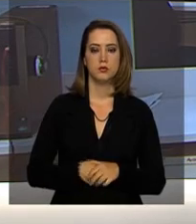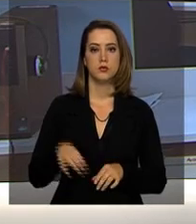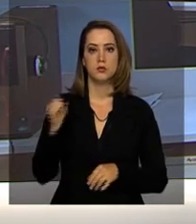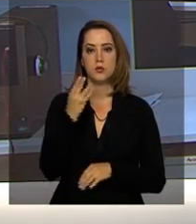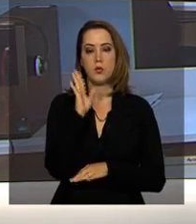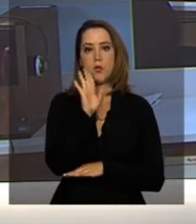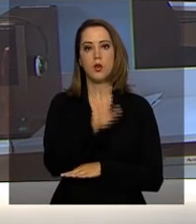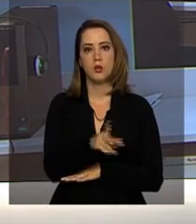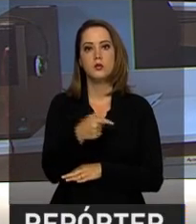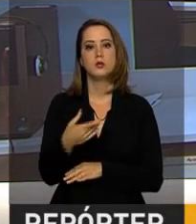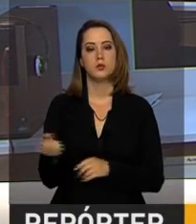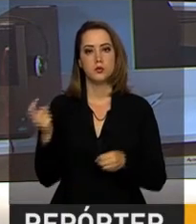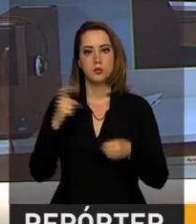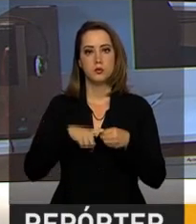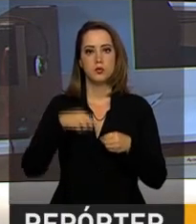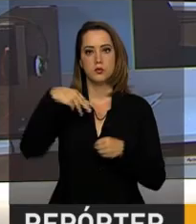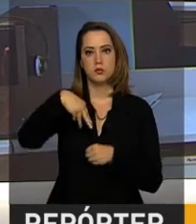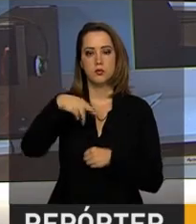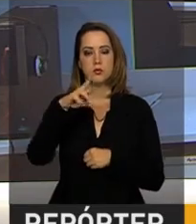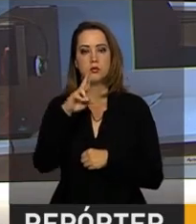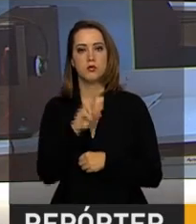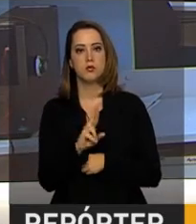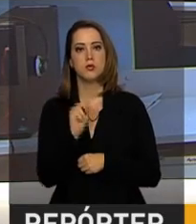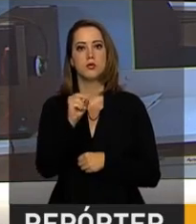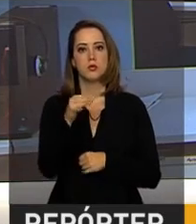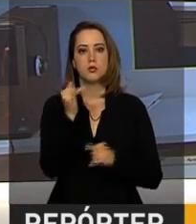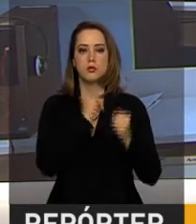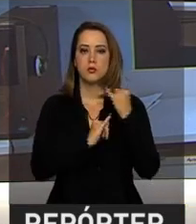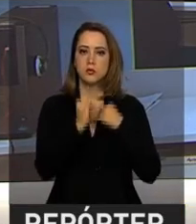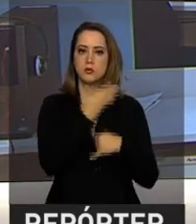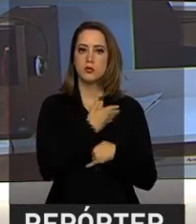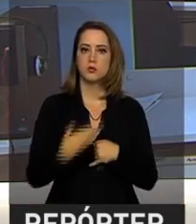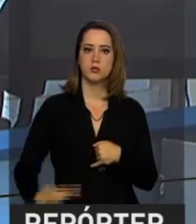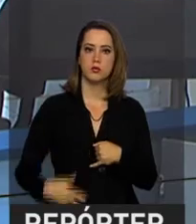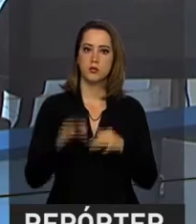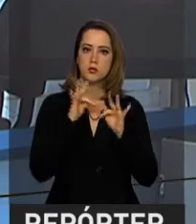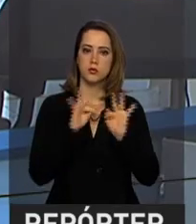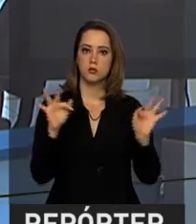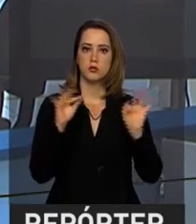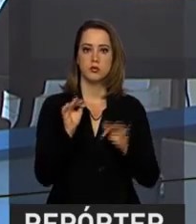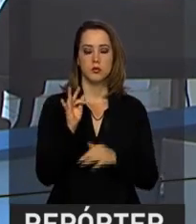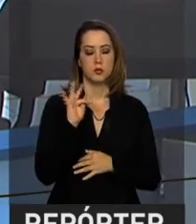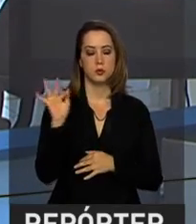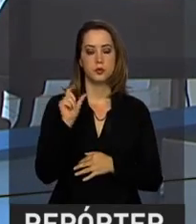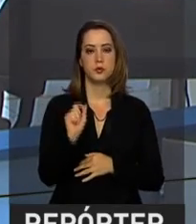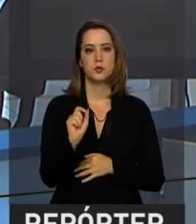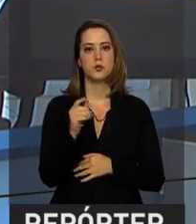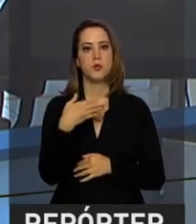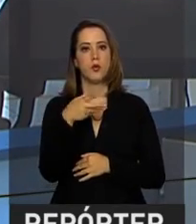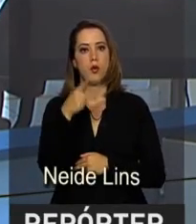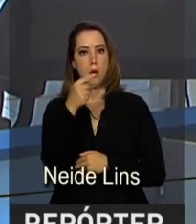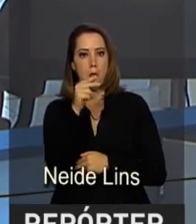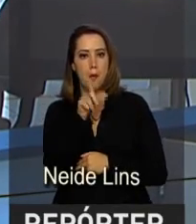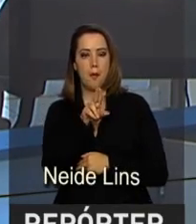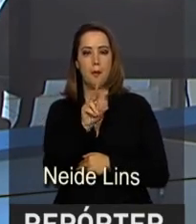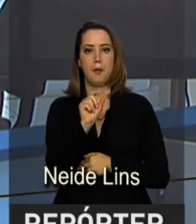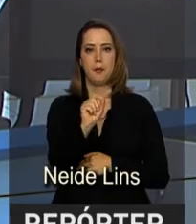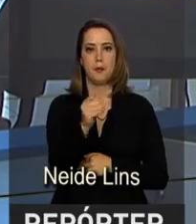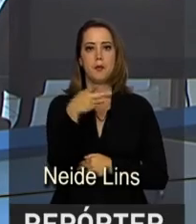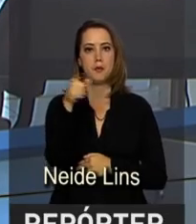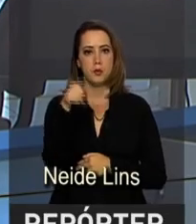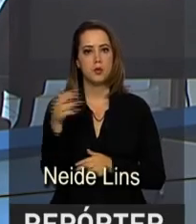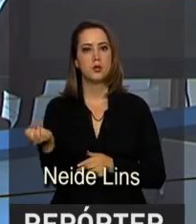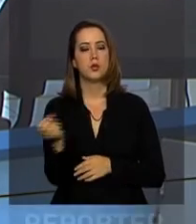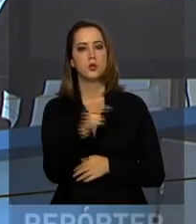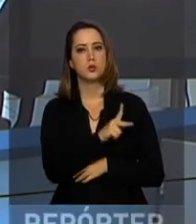Olá, boa tarde. Estamos de volta com o repórter NBR e as notícias do governo federal. Paulo Rabelo de Castro é o novo presidente do IBGE.